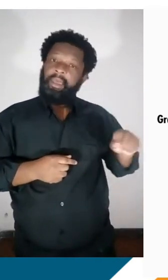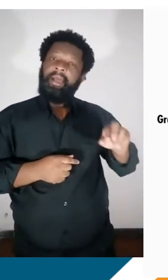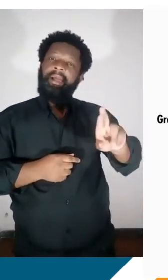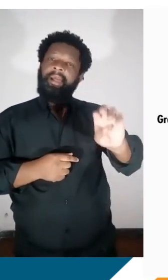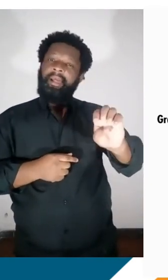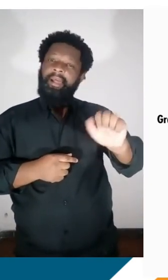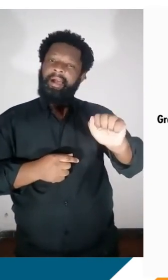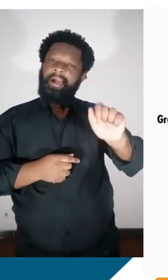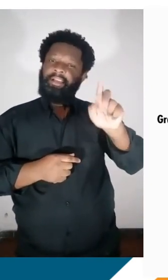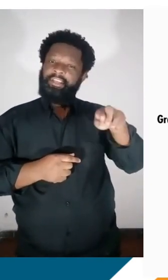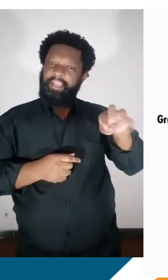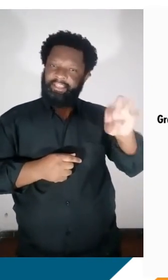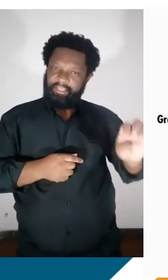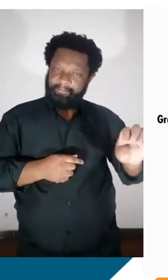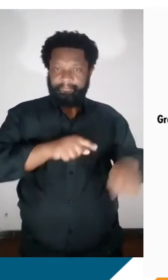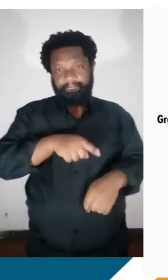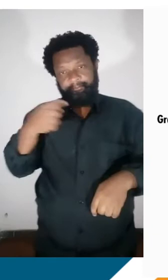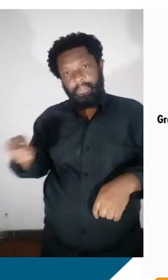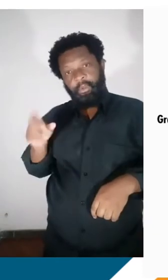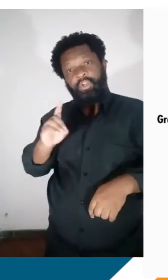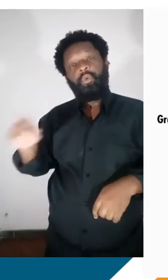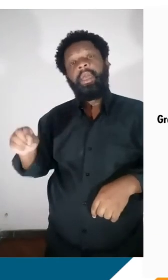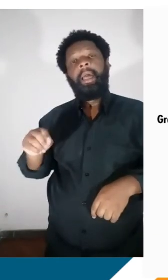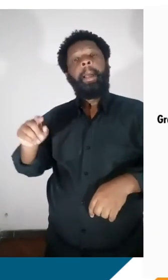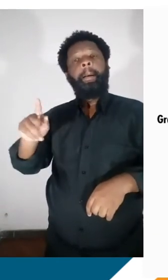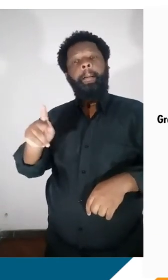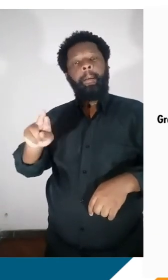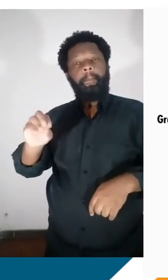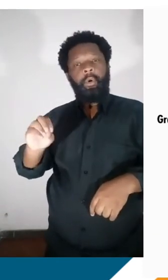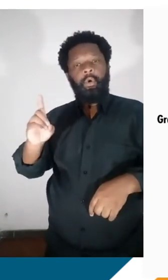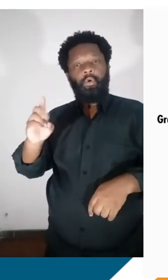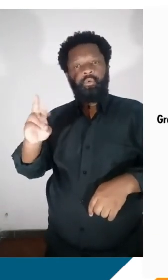reagentes, do lado direito da seta os produtos, tá bom?